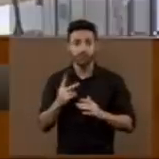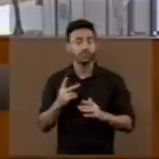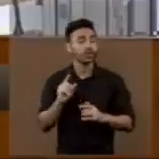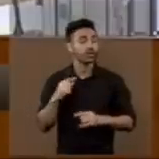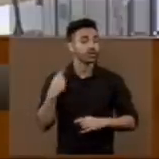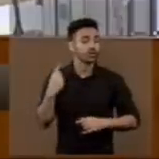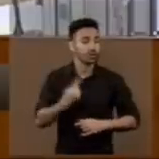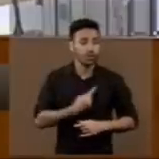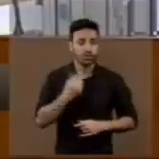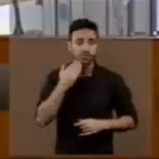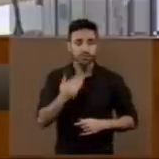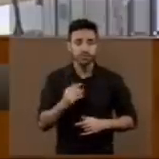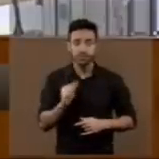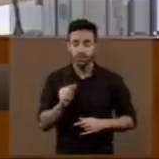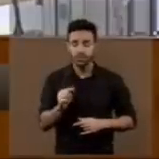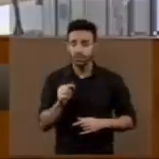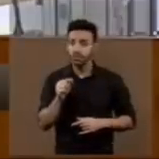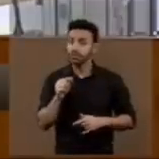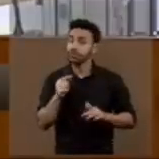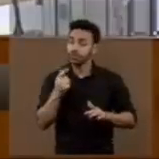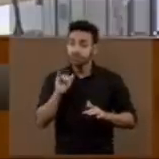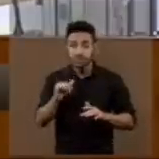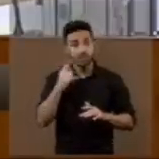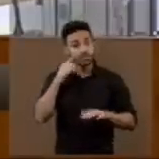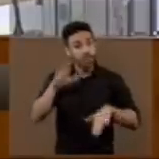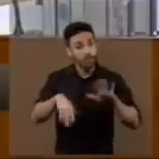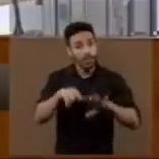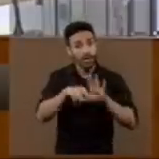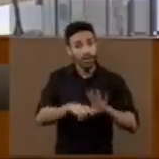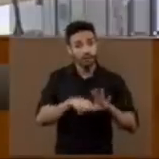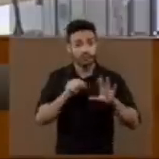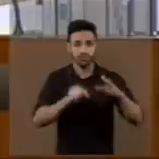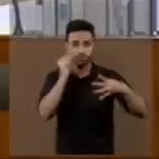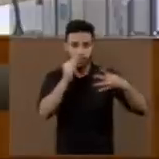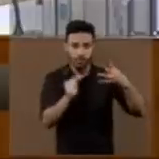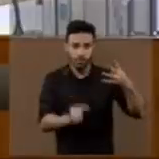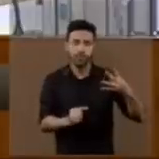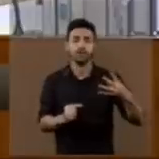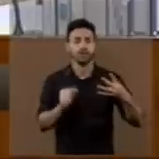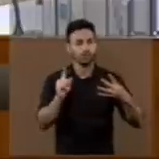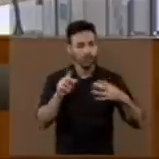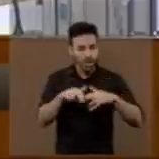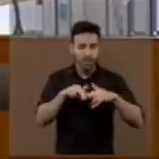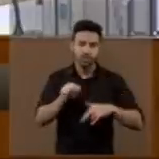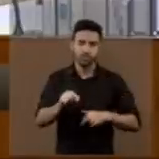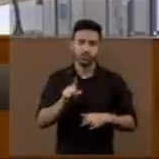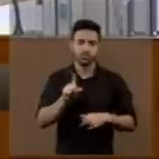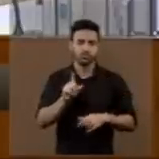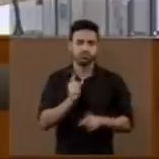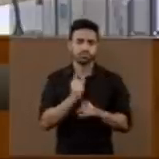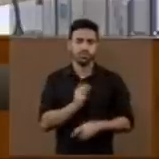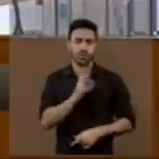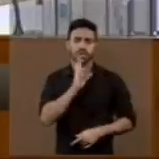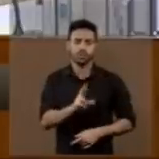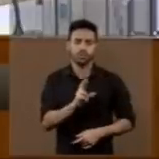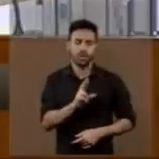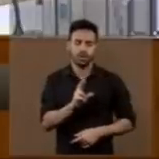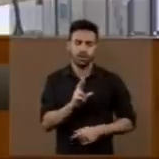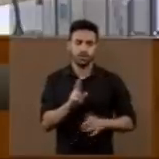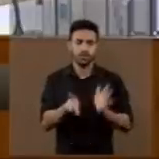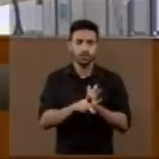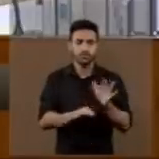decidimos exatamente com essas condicionantes que foram repetidas aqui. Rigorosamente foi este o resultado do julgamento do